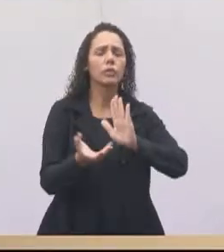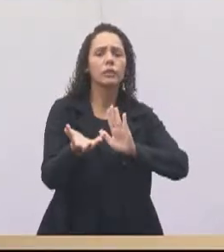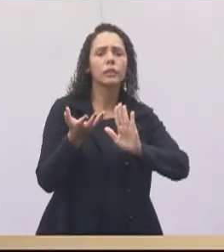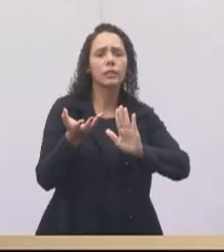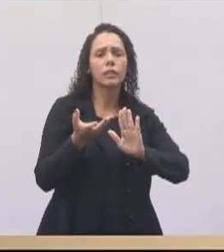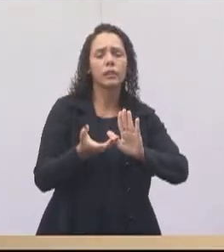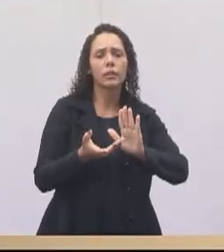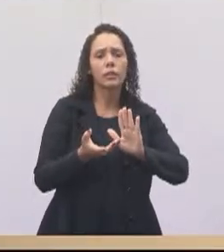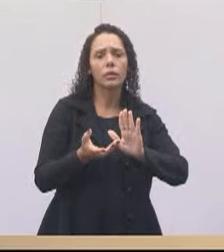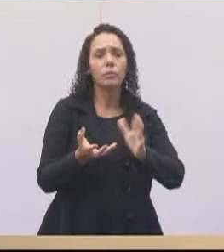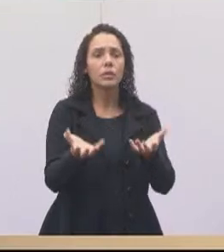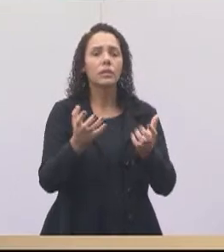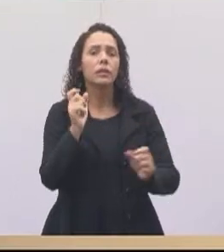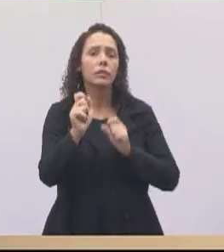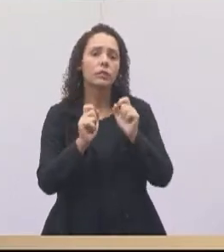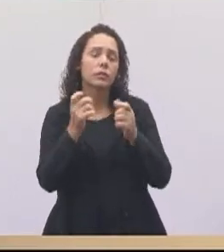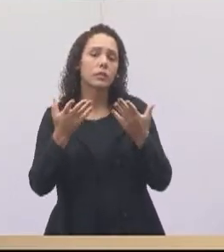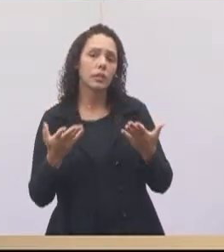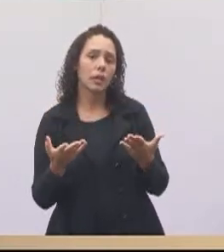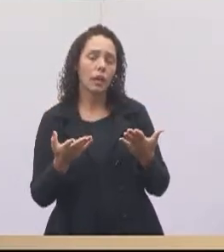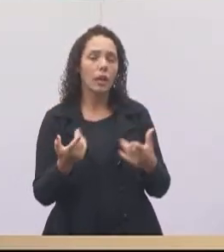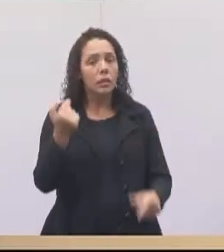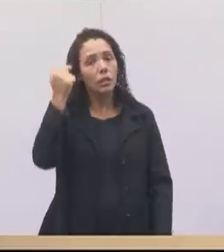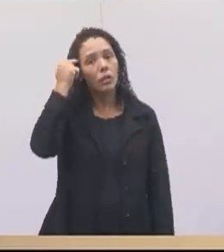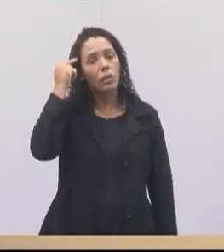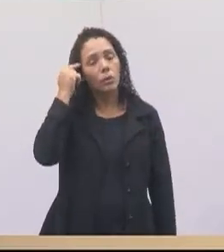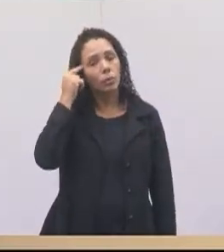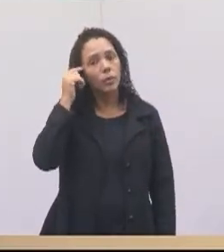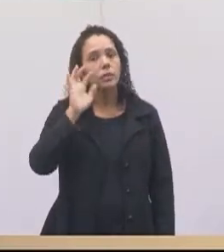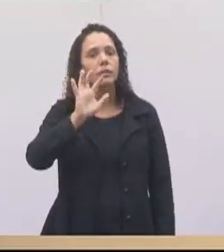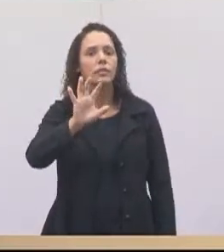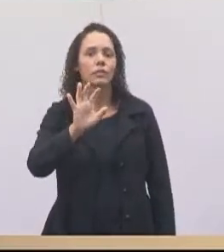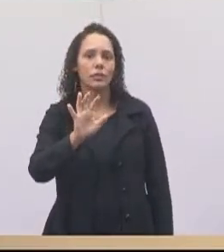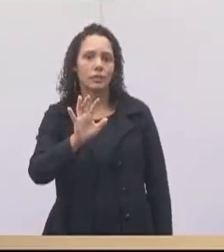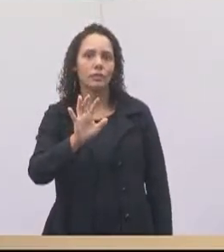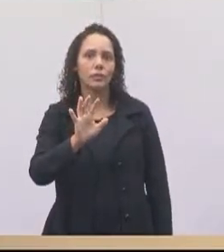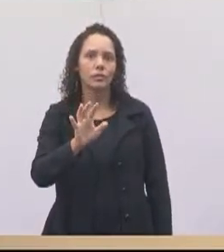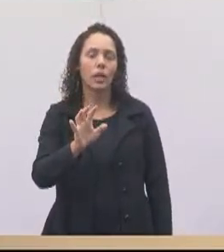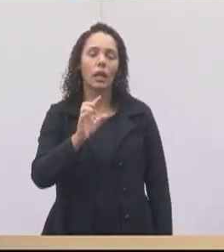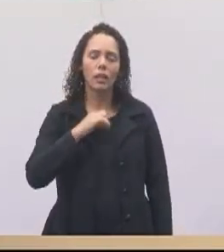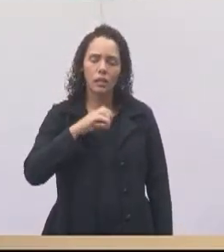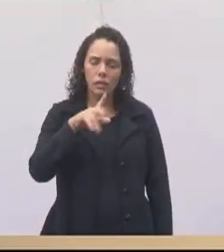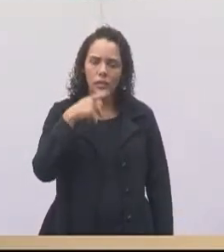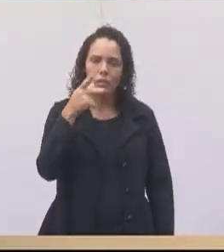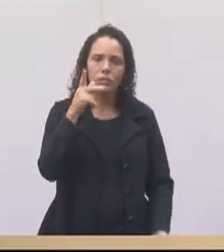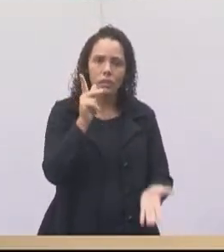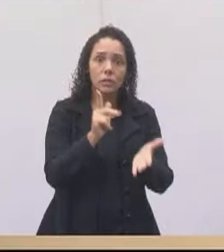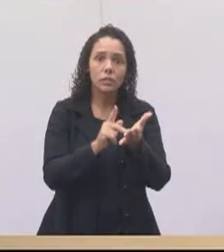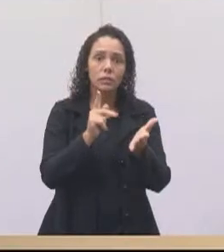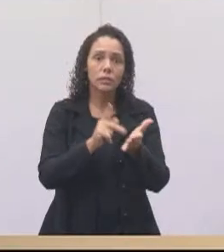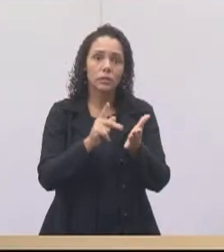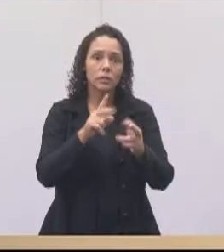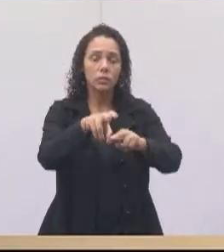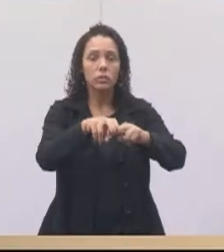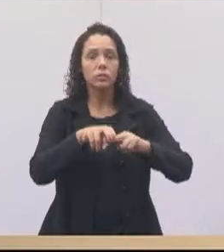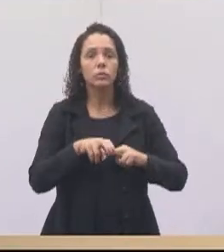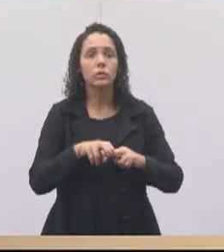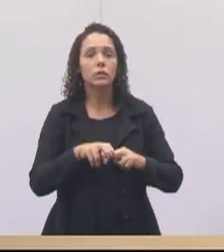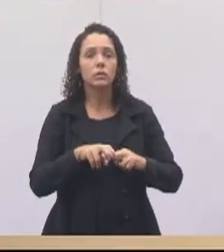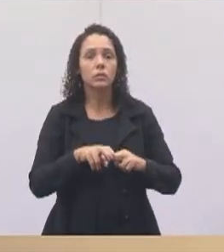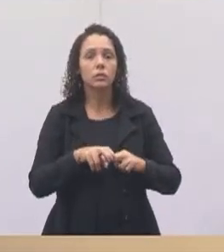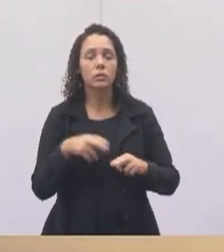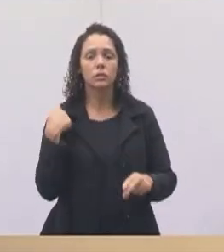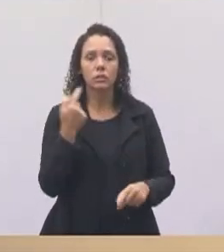O que a gente quer? Então, eu acho que é dessa forma, dessa maneira, eu sou muito franco em dizer isso, né? E é por isso que a